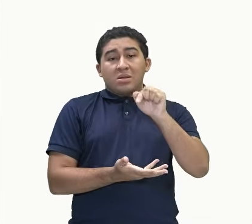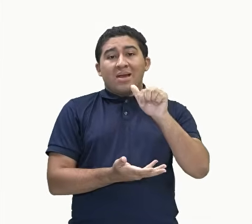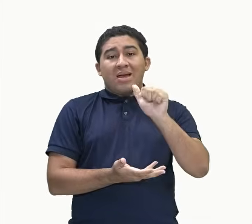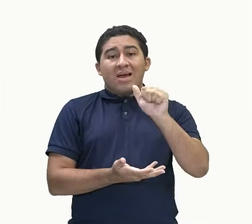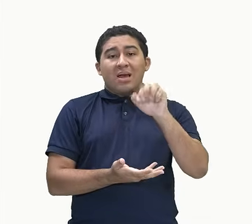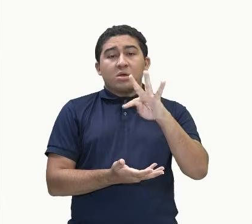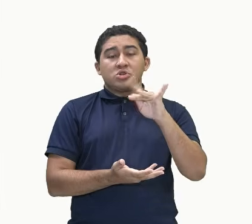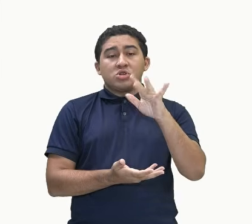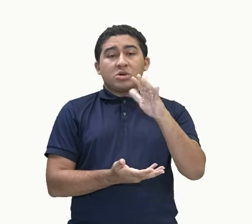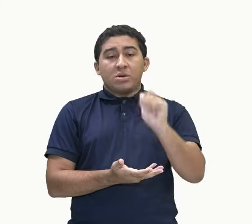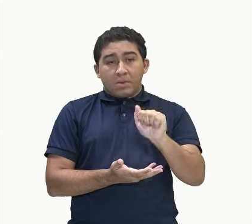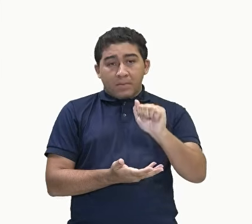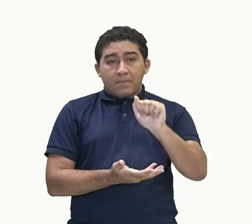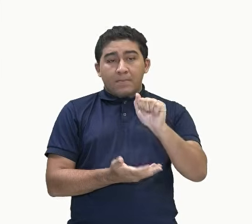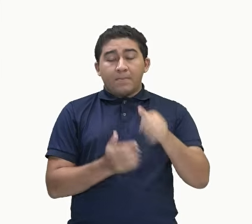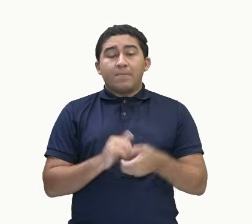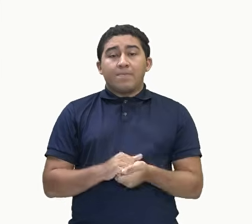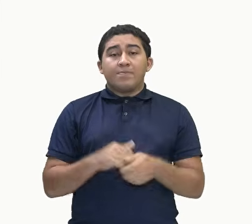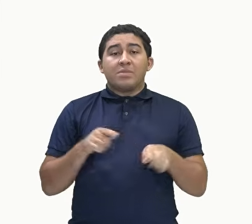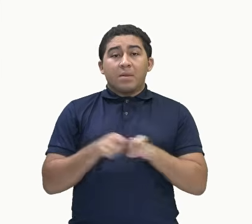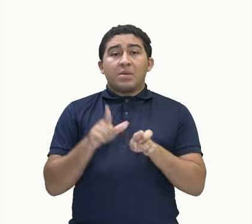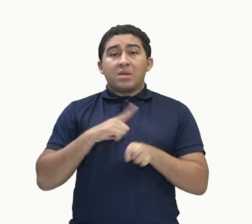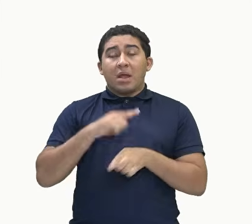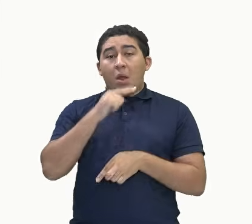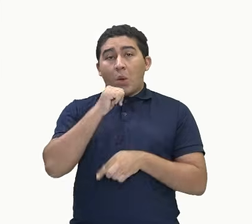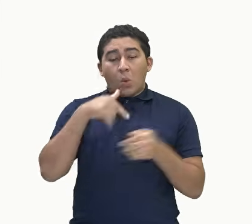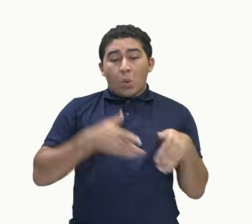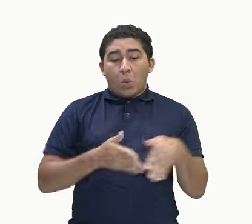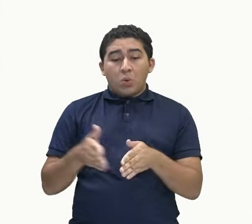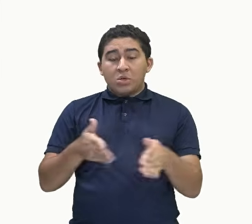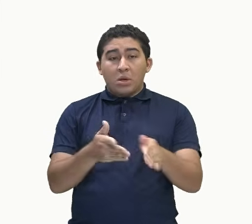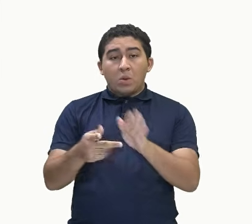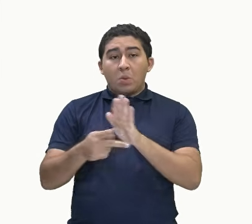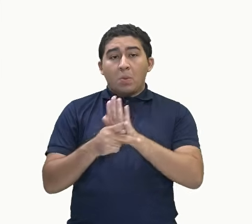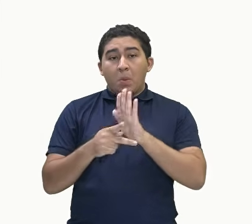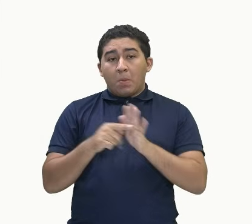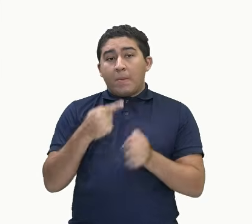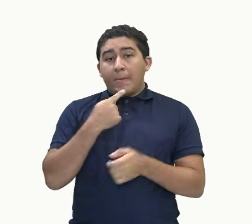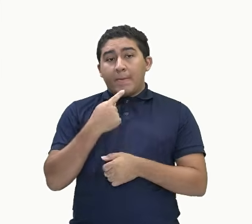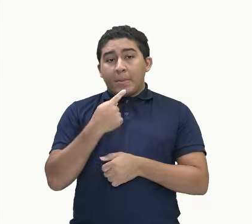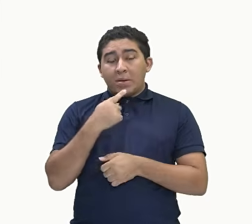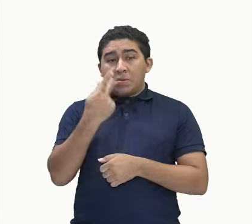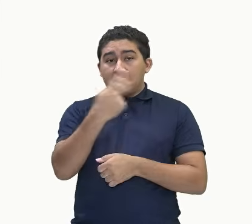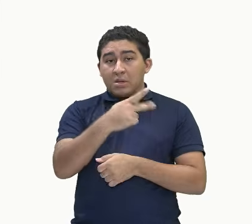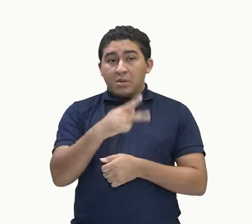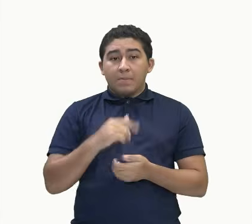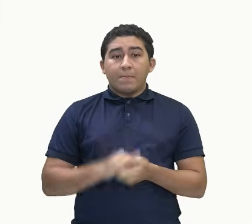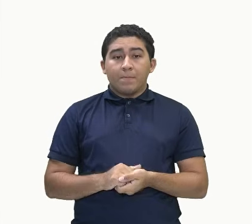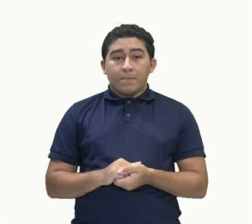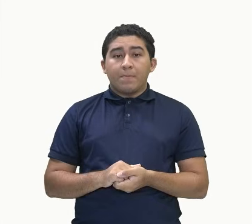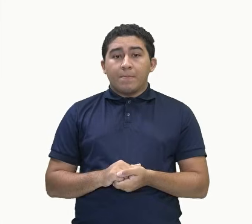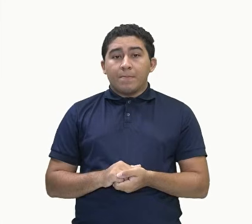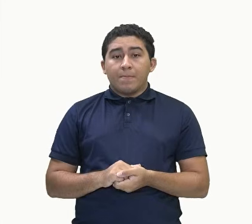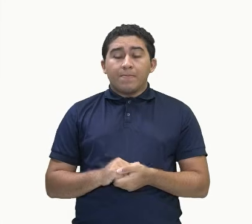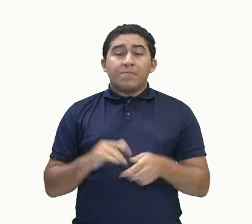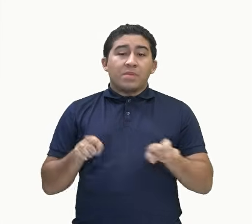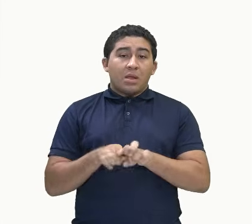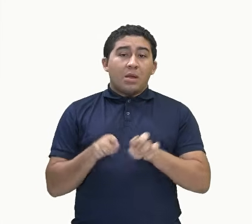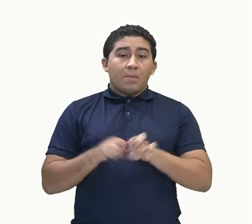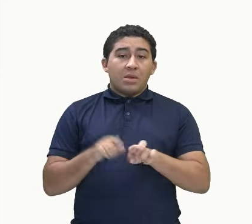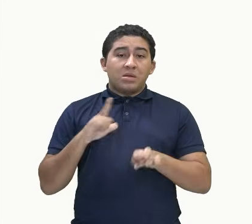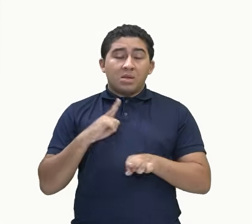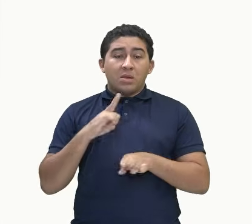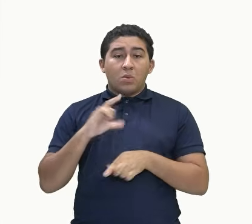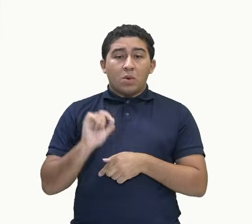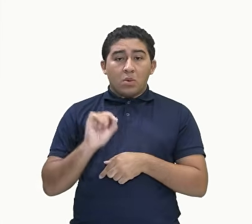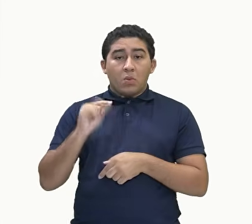tá? Que é banhado pelo Oceano Glacial Ártico, tá? Então, vai ter o Círculo